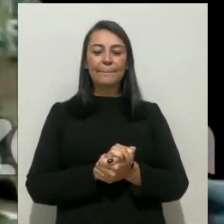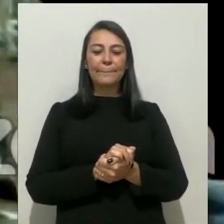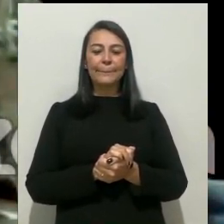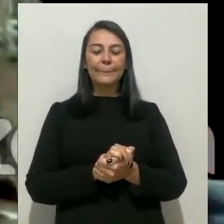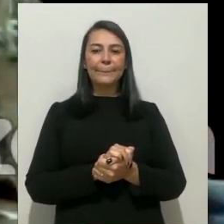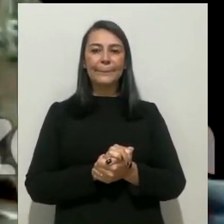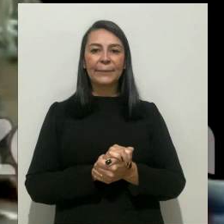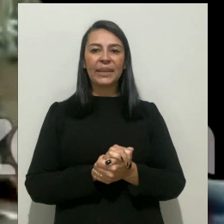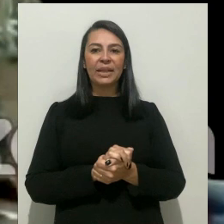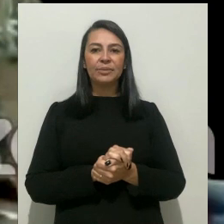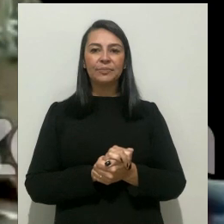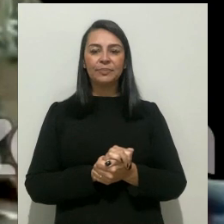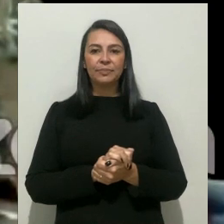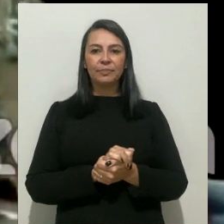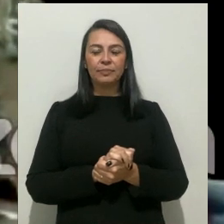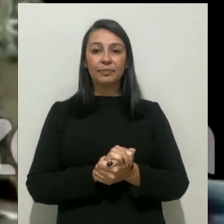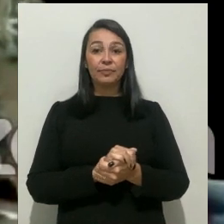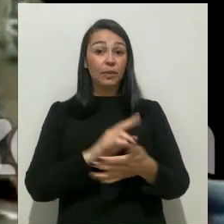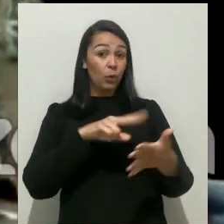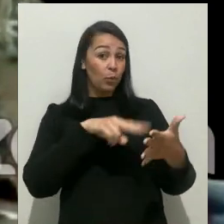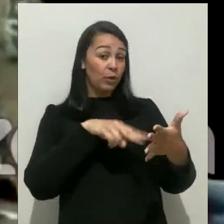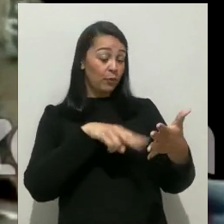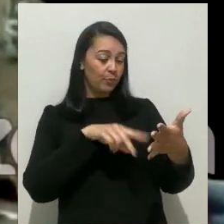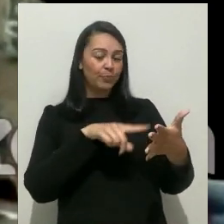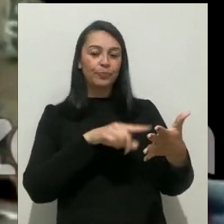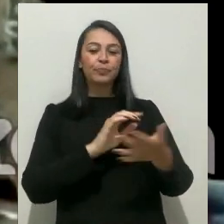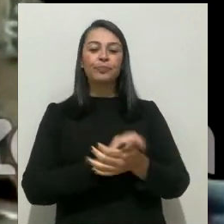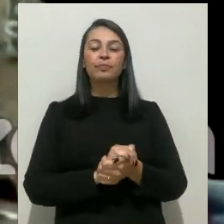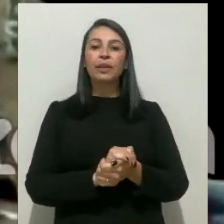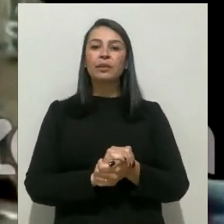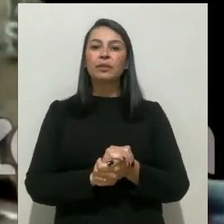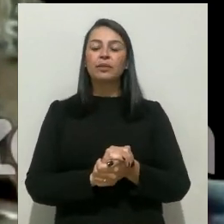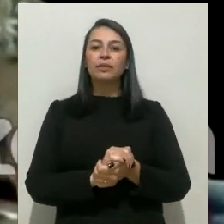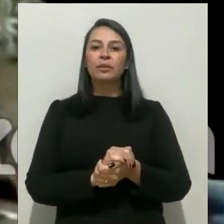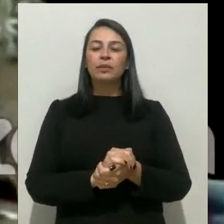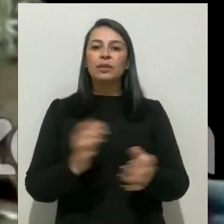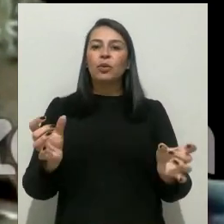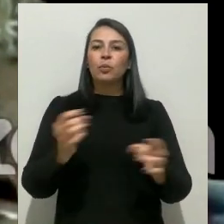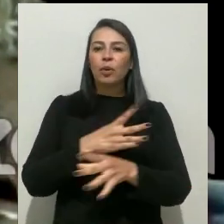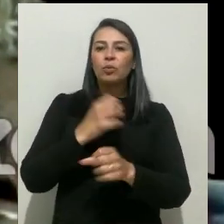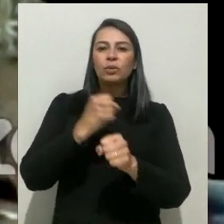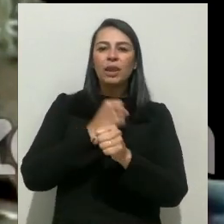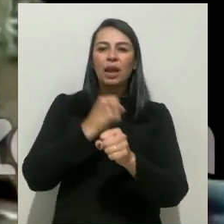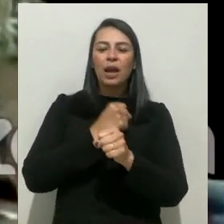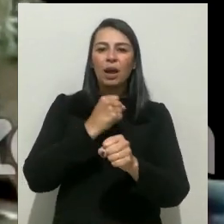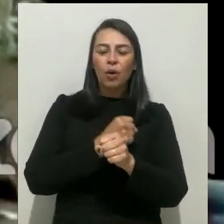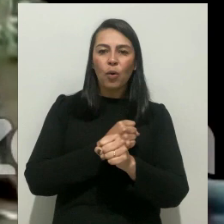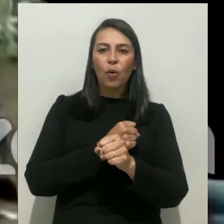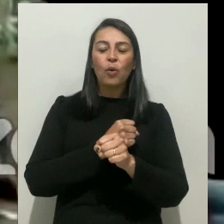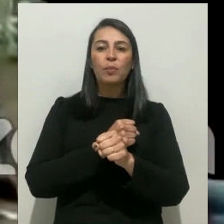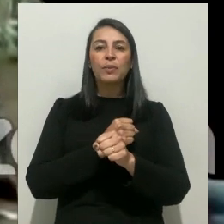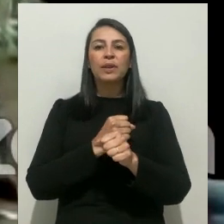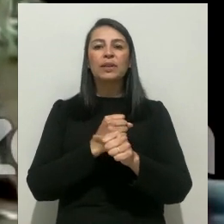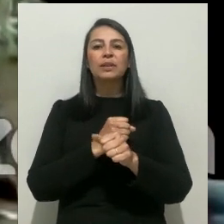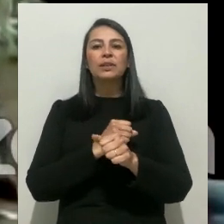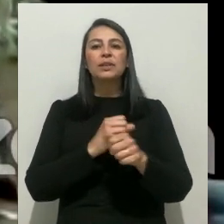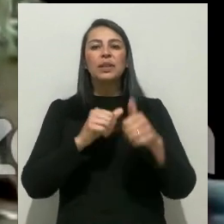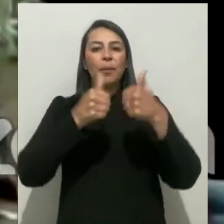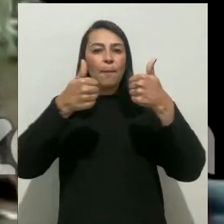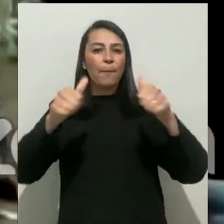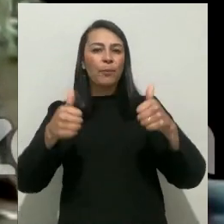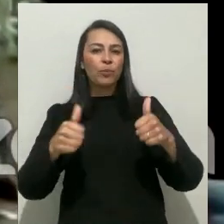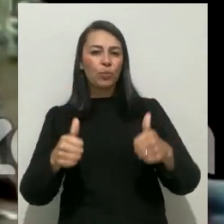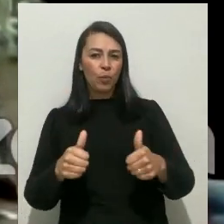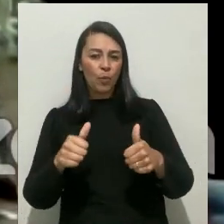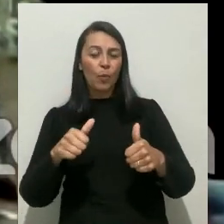Isso aqui que eu tenho papelzinho, isso aqui eu não vivo sem. Concluída assim a parte da obra referente à modelagem,